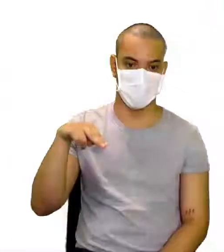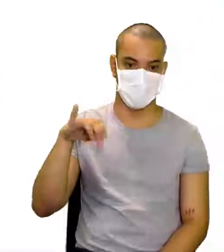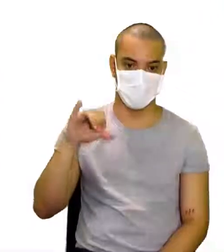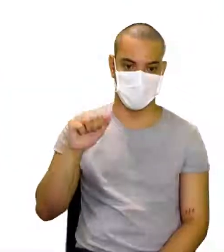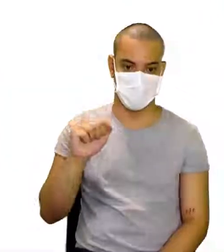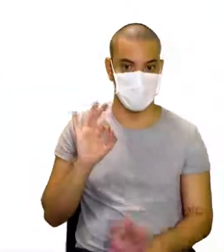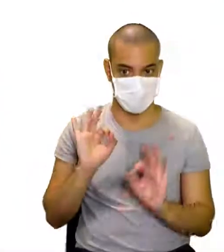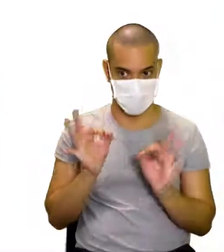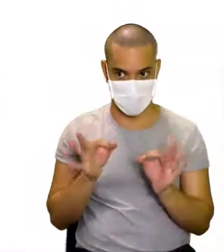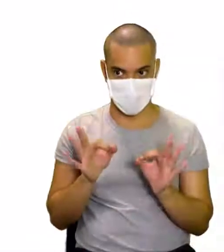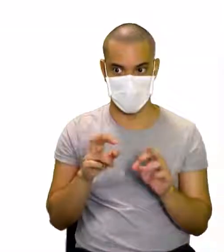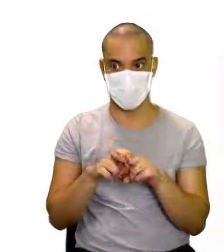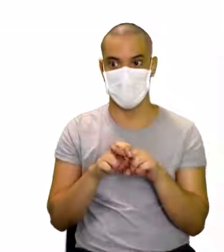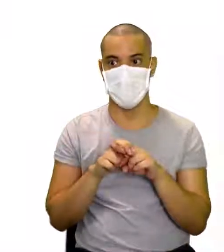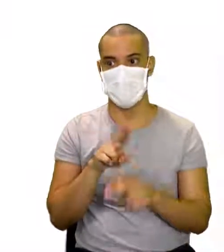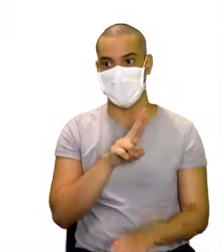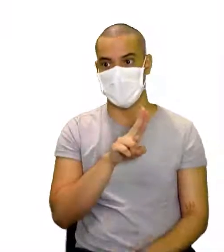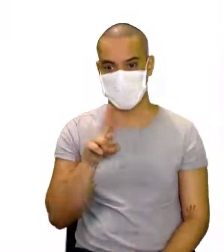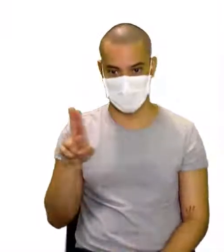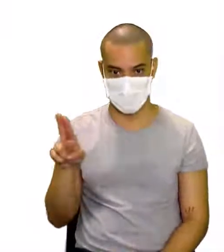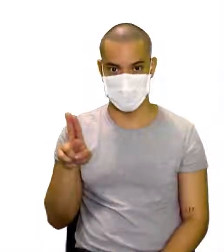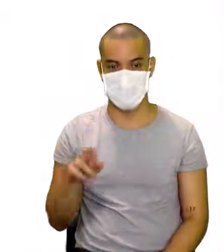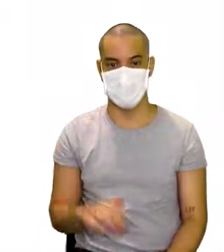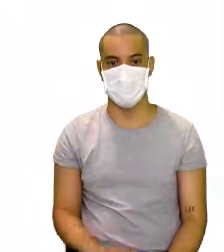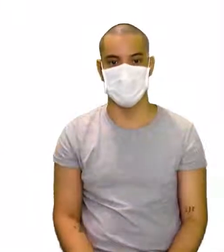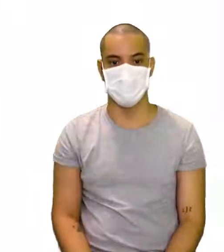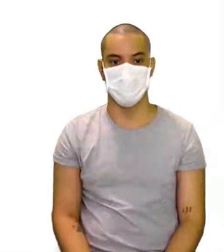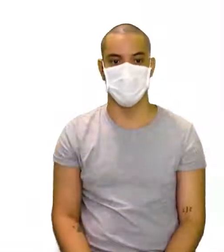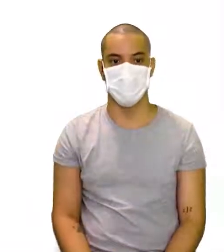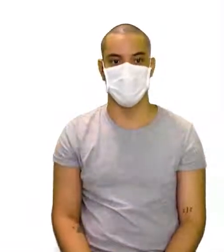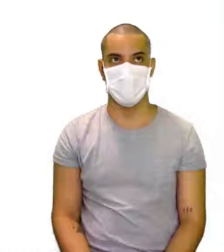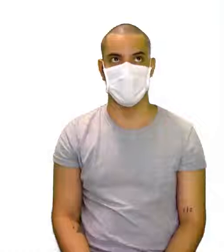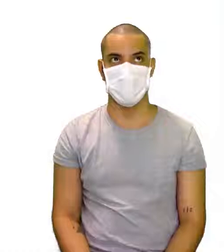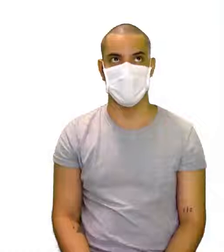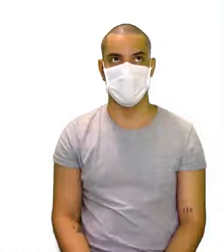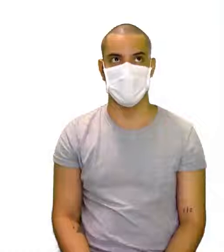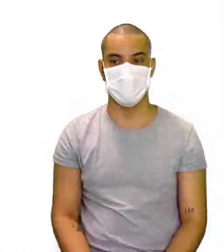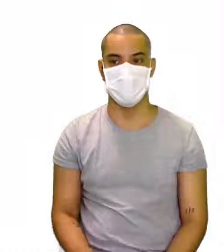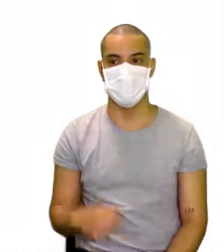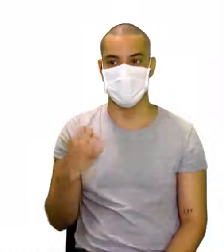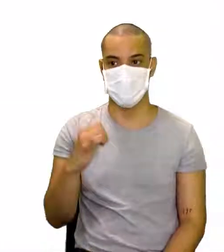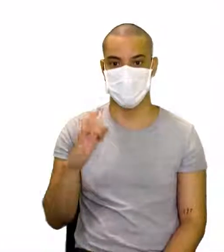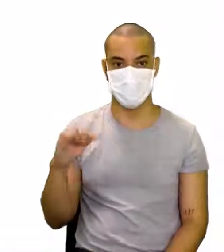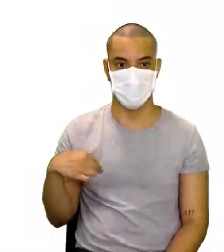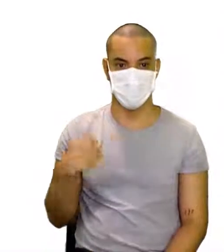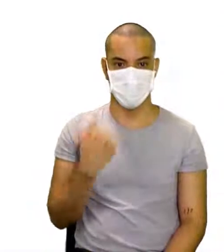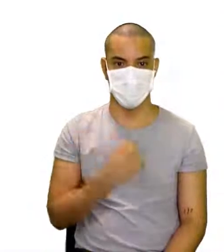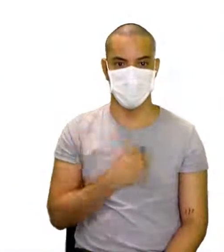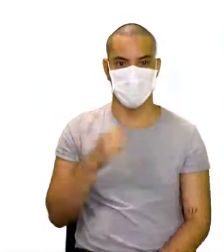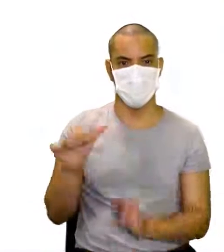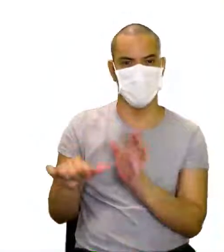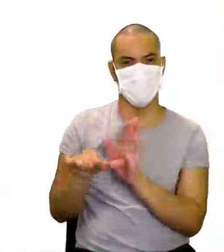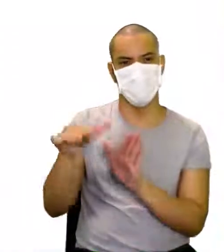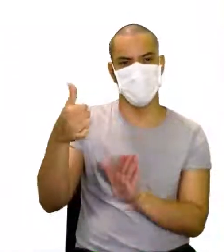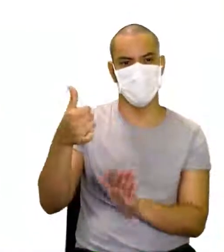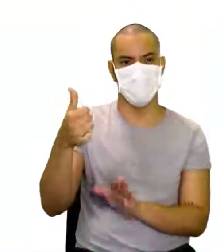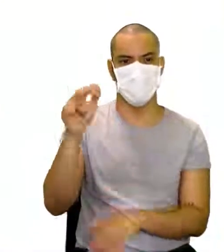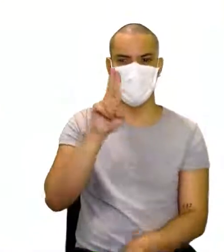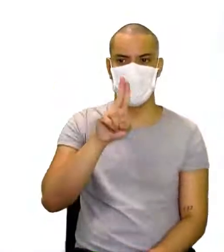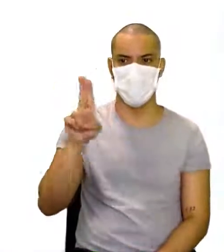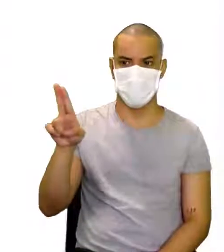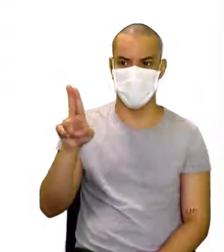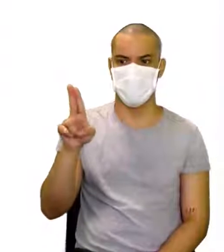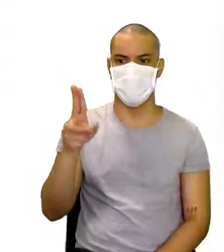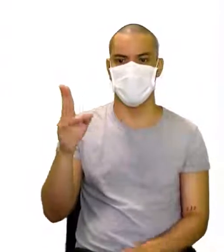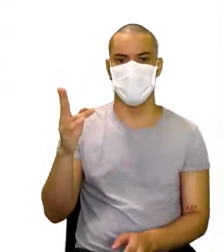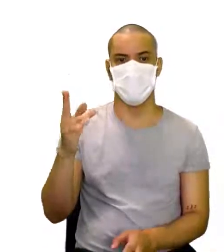ok? E aí dá o nome também do magnetismo. Bom, se nós formos ver aí os primeiros nomes, né, de